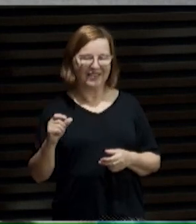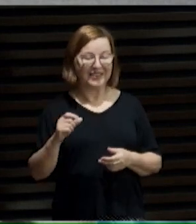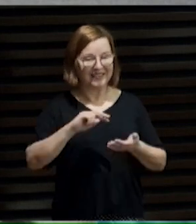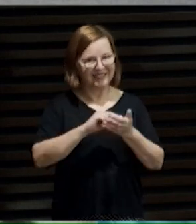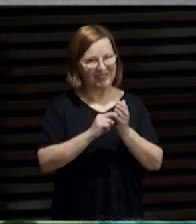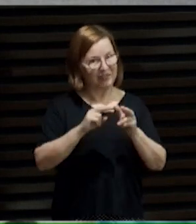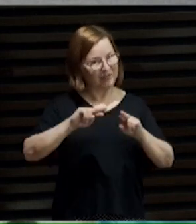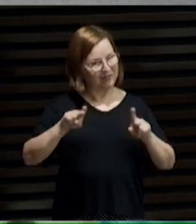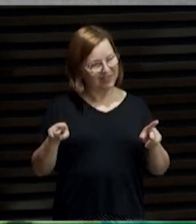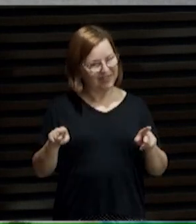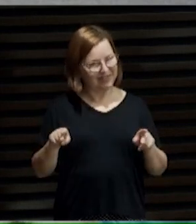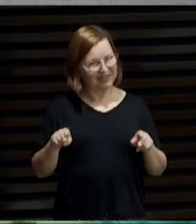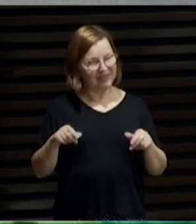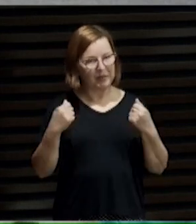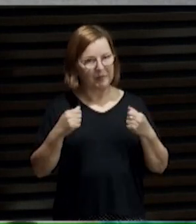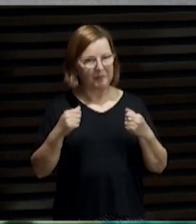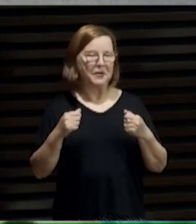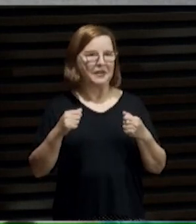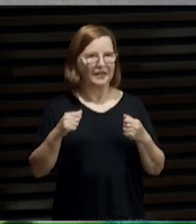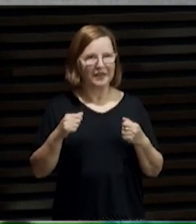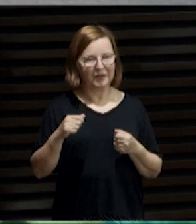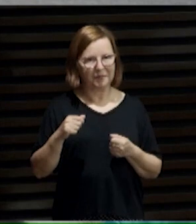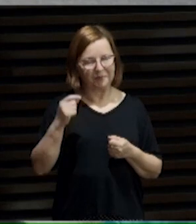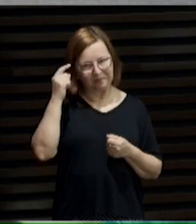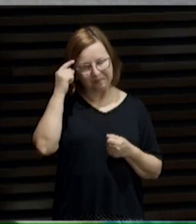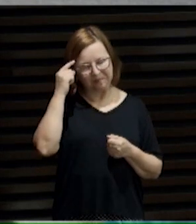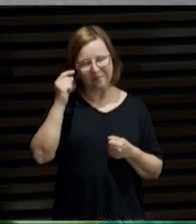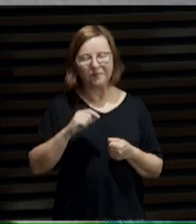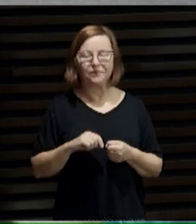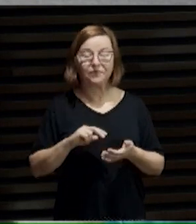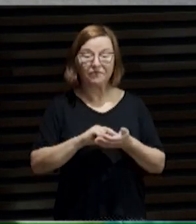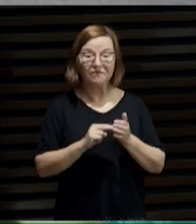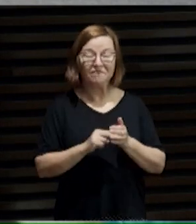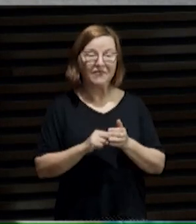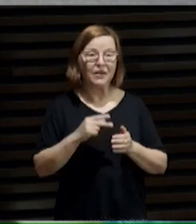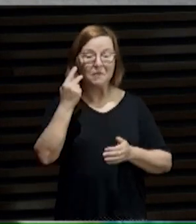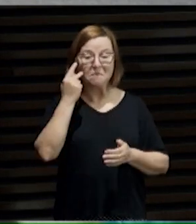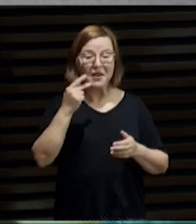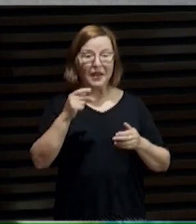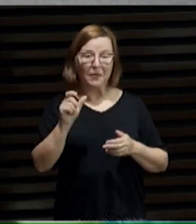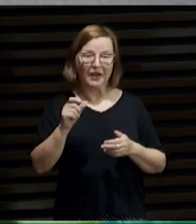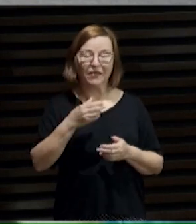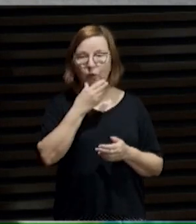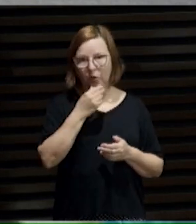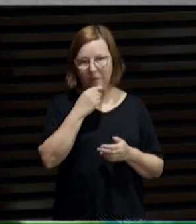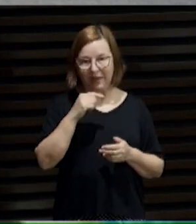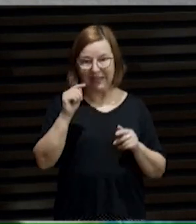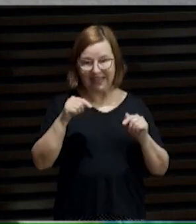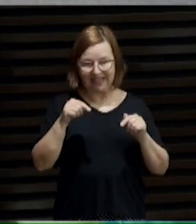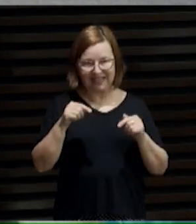sentido que o autor deu a esta palavra homem. Aqui ele usa a palavra específica para o homem,